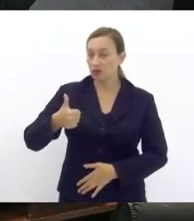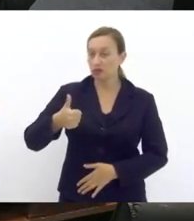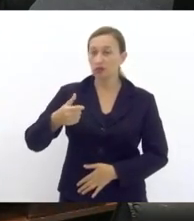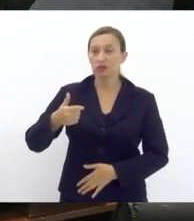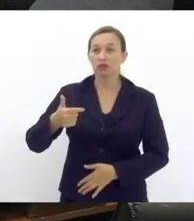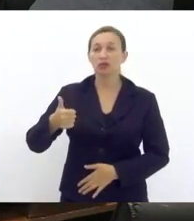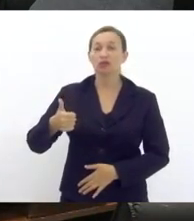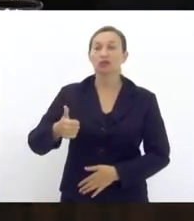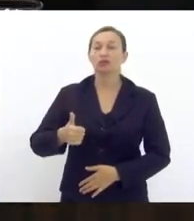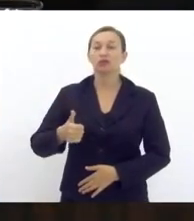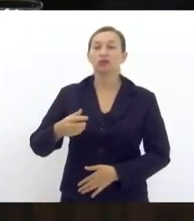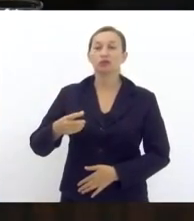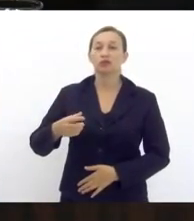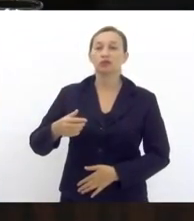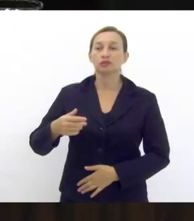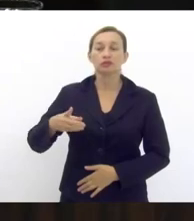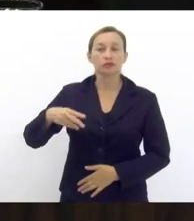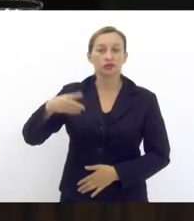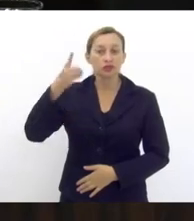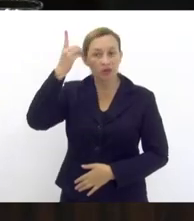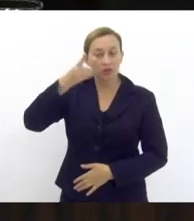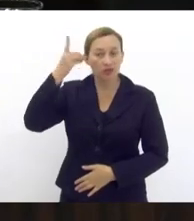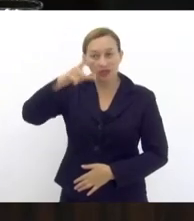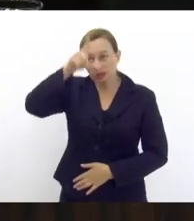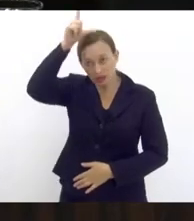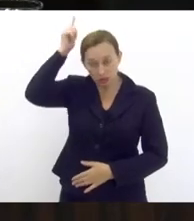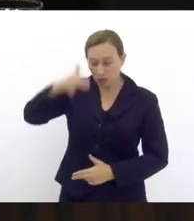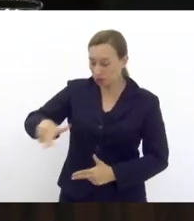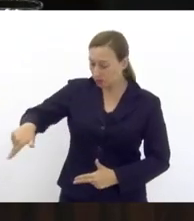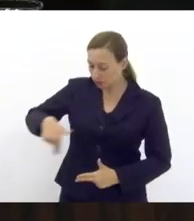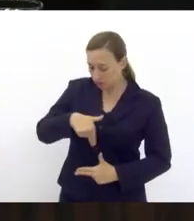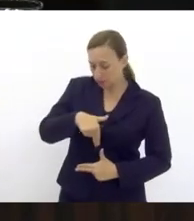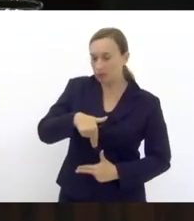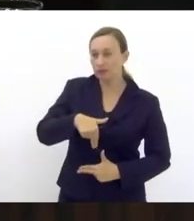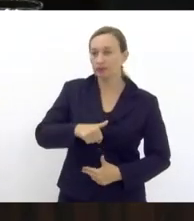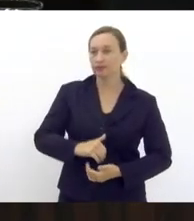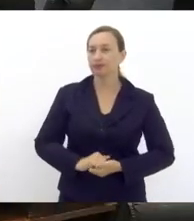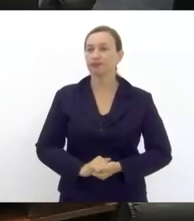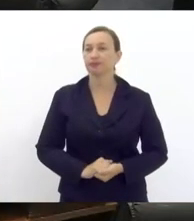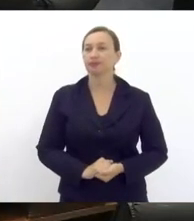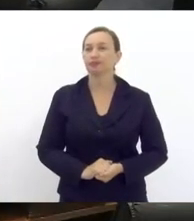Paulo. Primeiro orador, nosso nobre deputado Luiz Paulo.